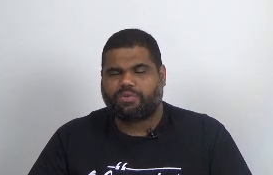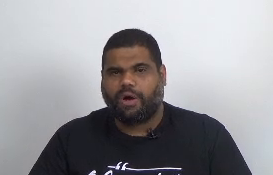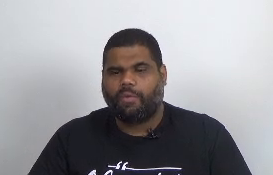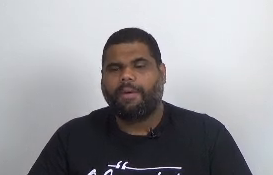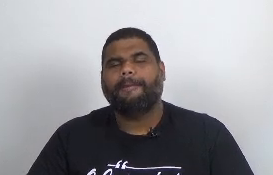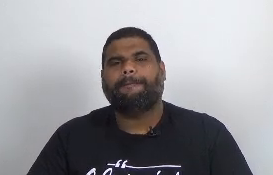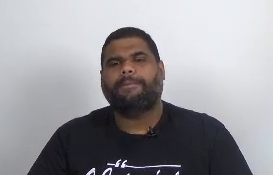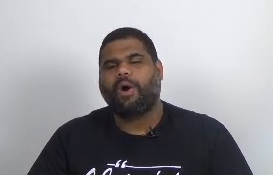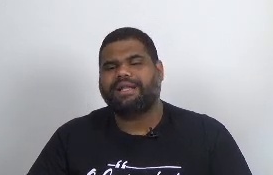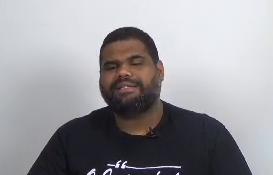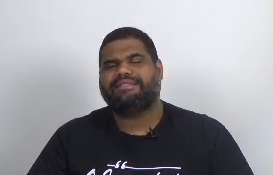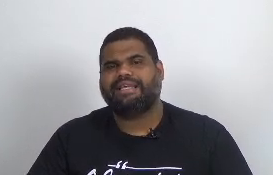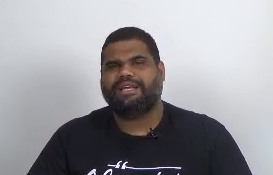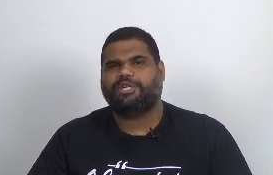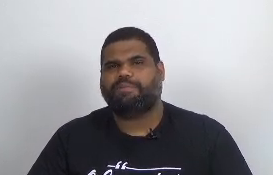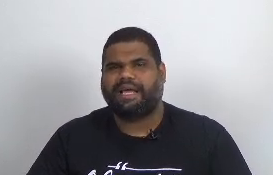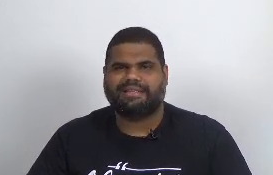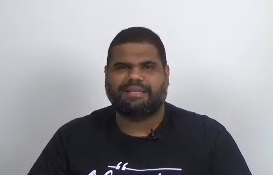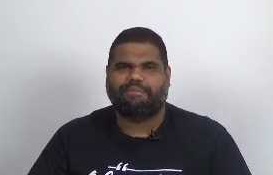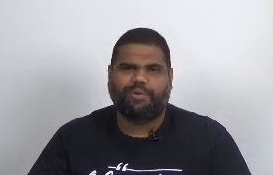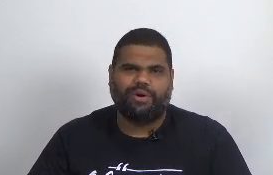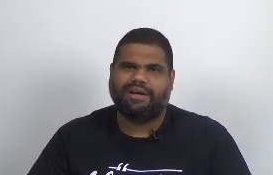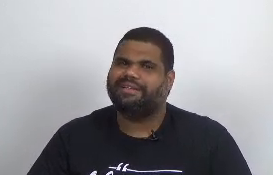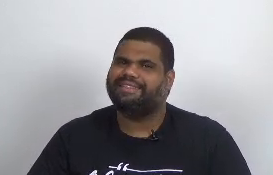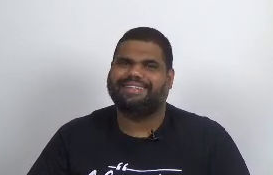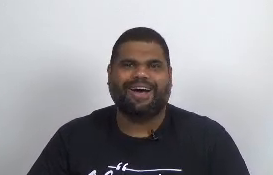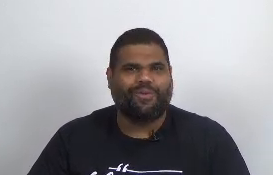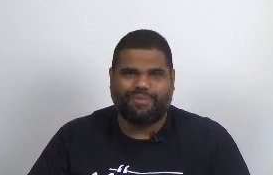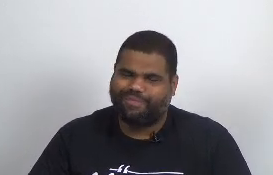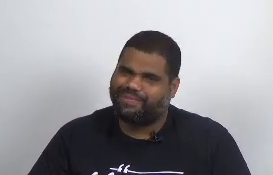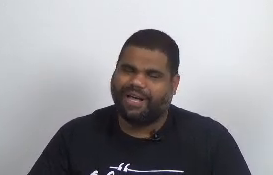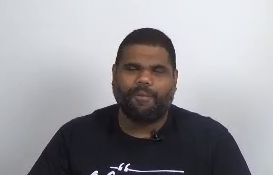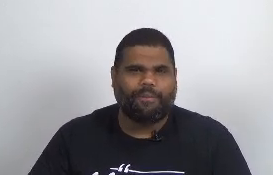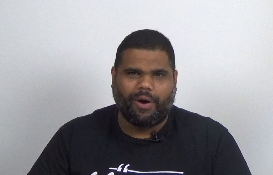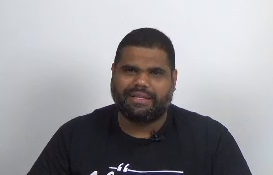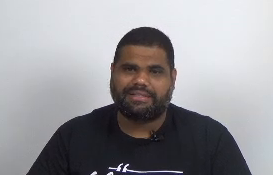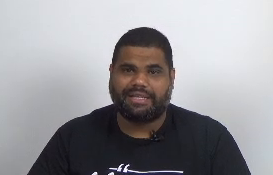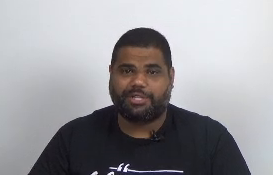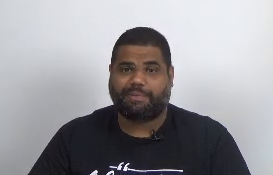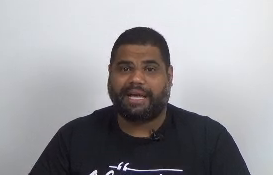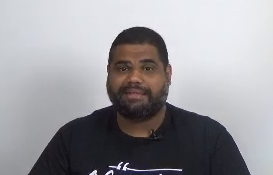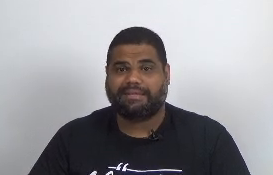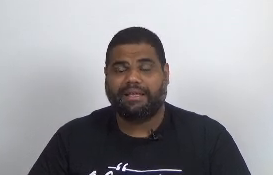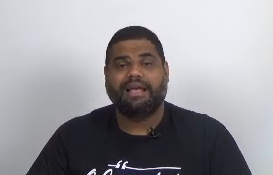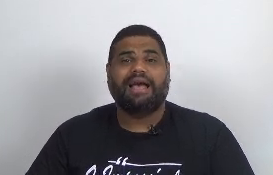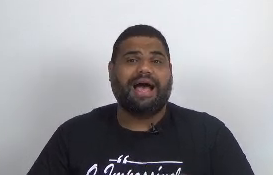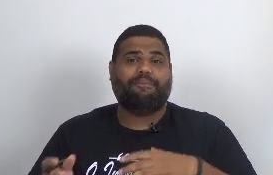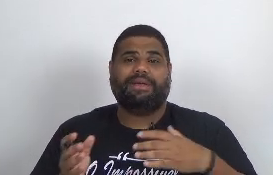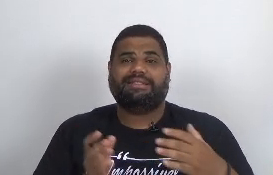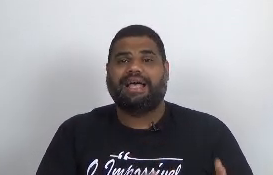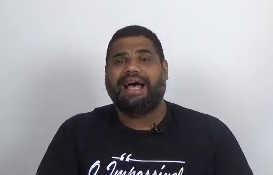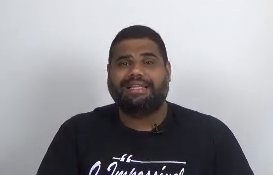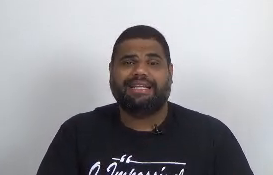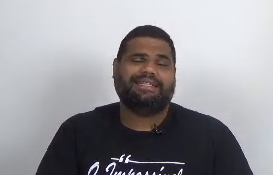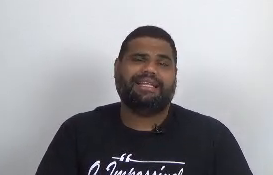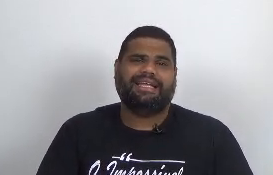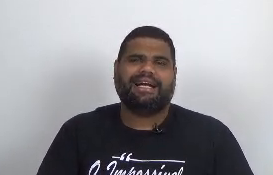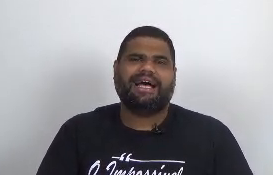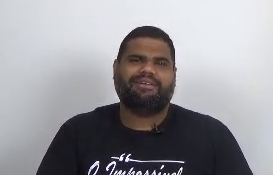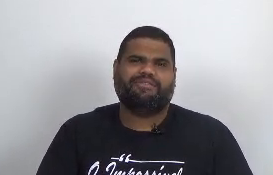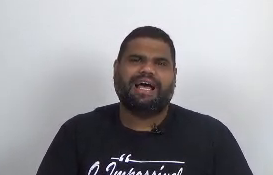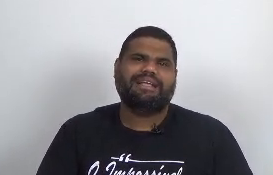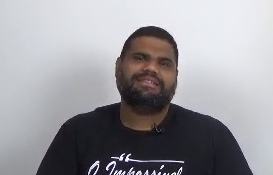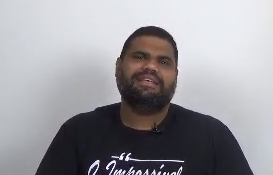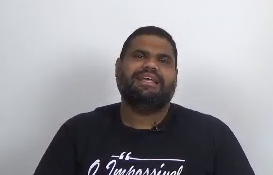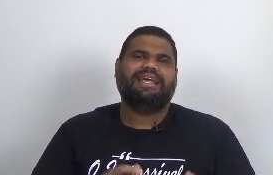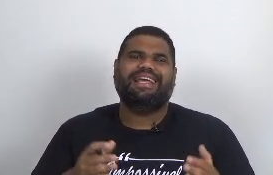Então, pessoal, pode ser expressa por? Não, não pode ser expressa. Apesar dele ter